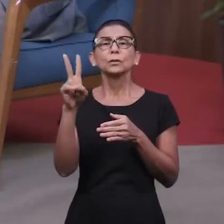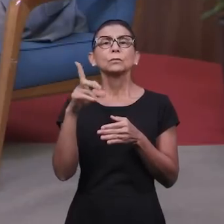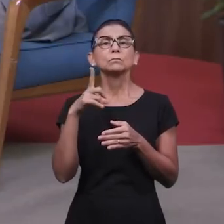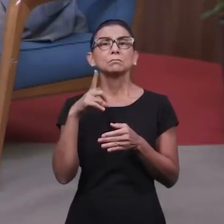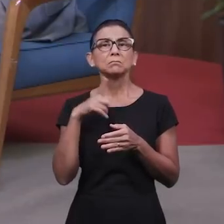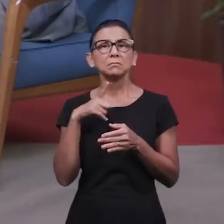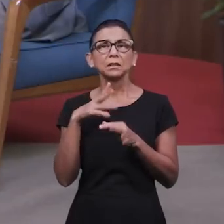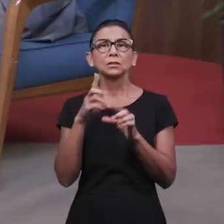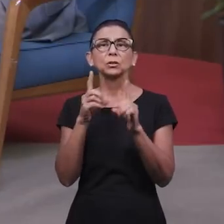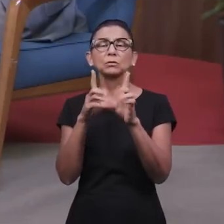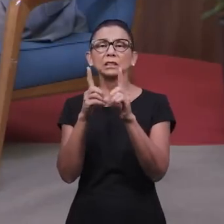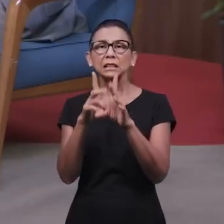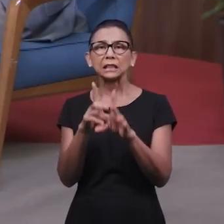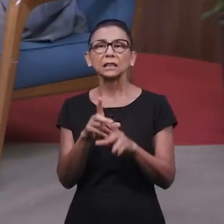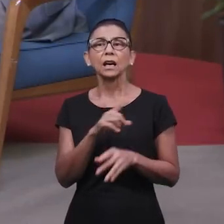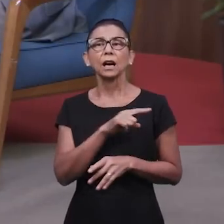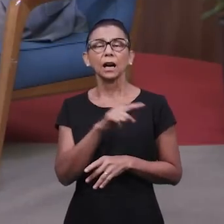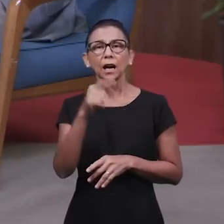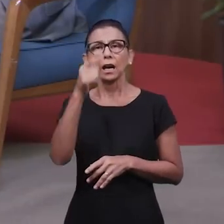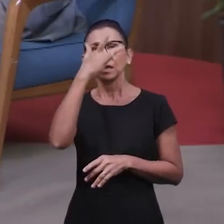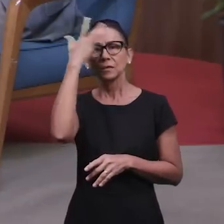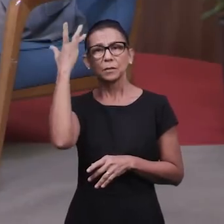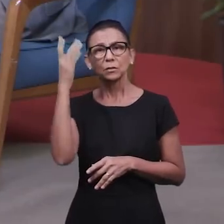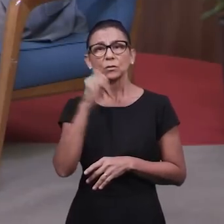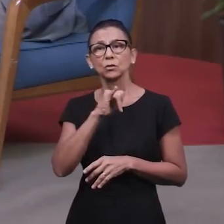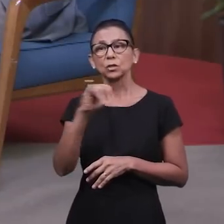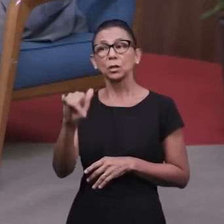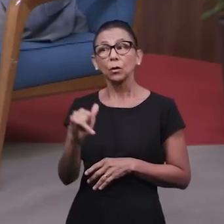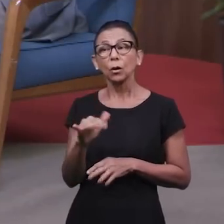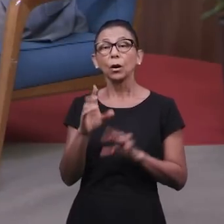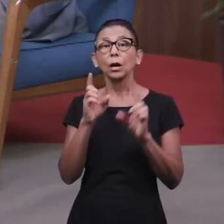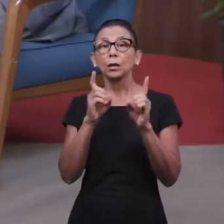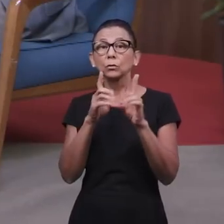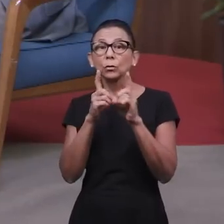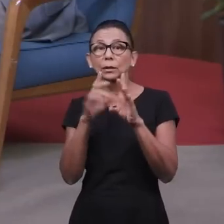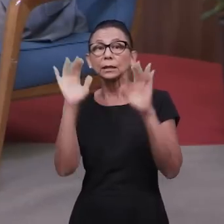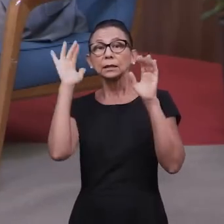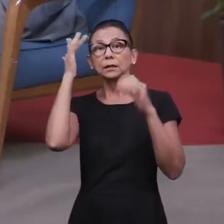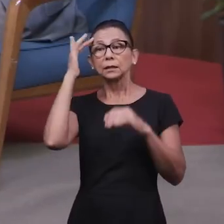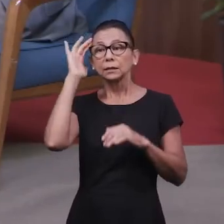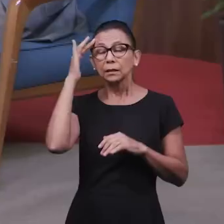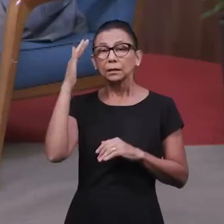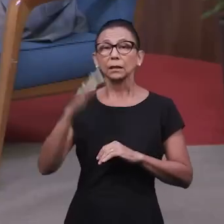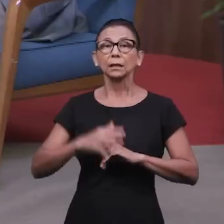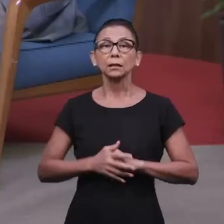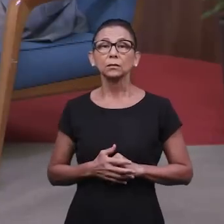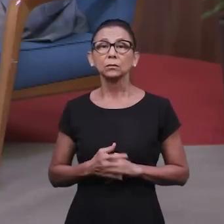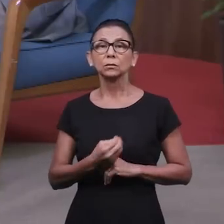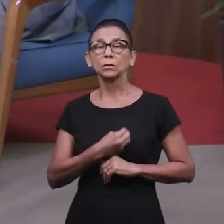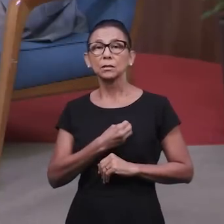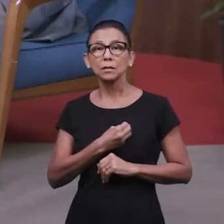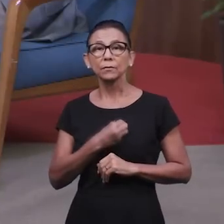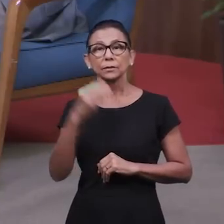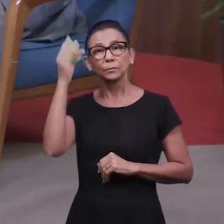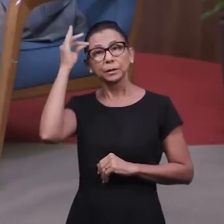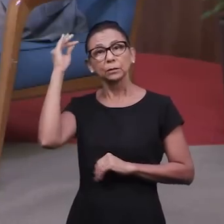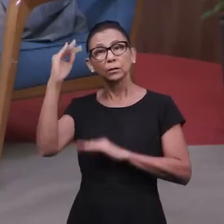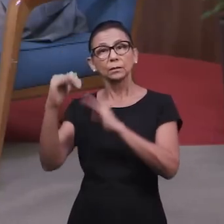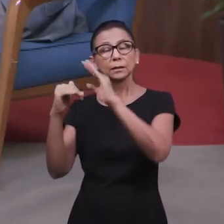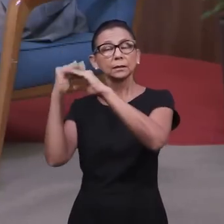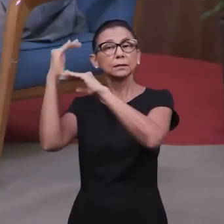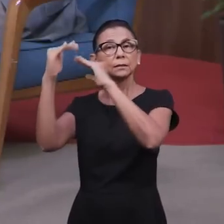lê mensagens, né? Estamos entendendo mais a doutrina. Isso é bom. A doutrina está fortalecendo a nossa vida, porque esse momento